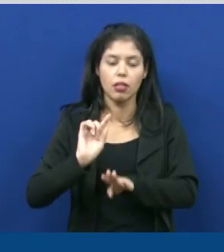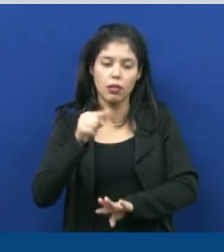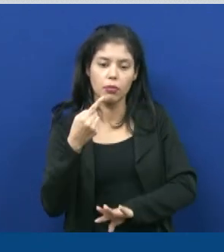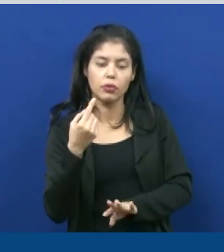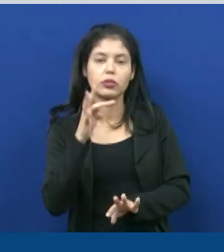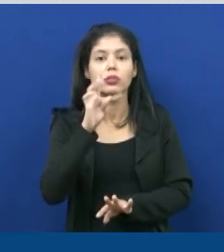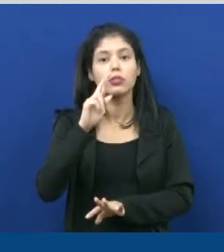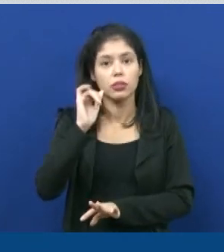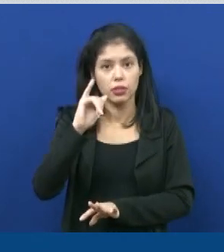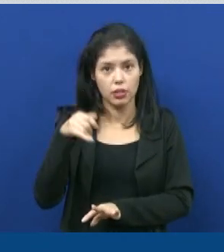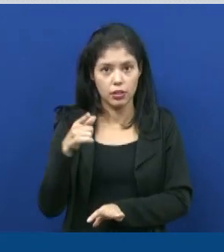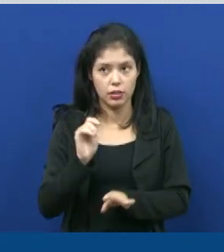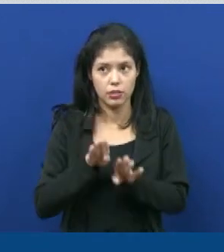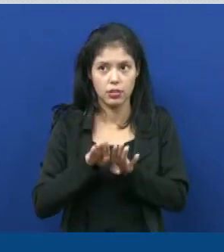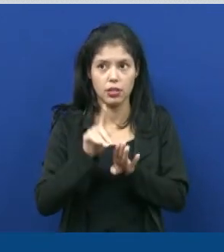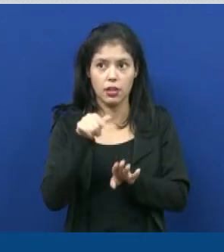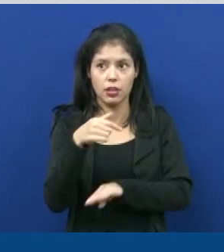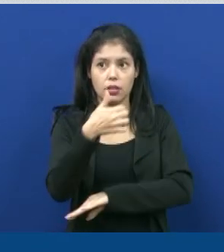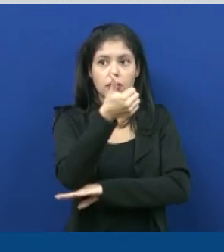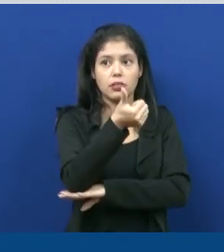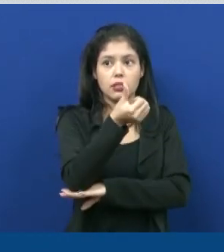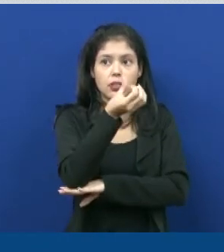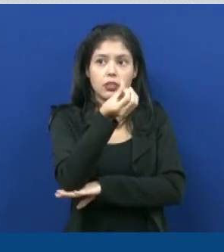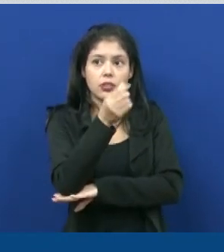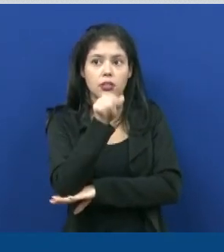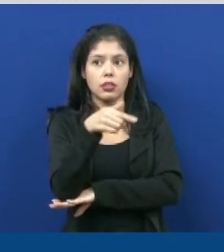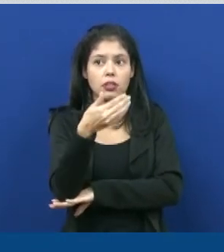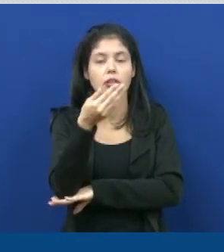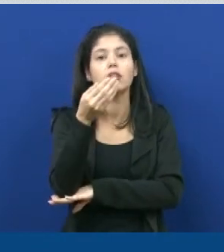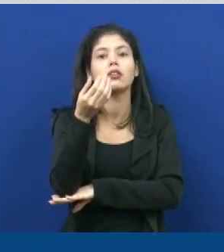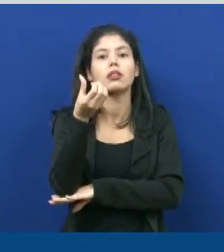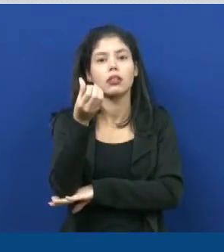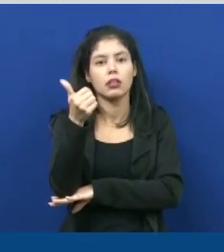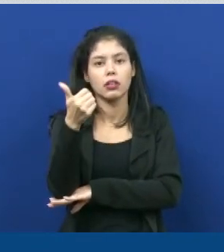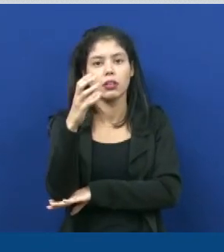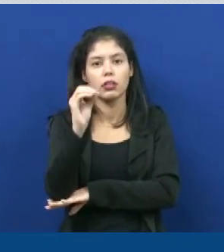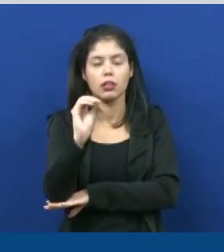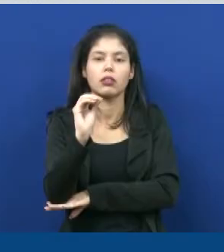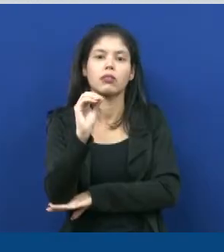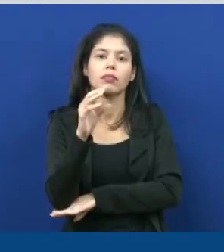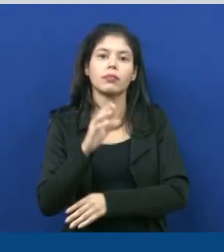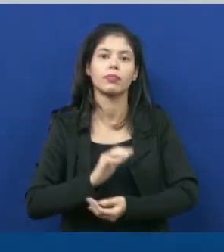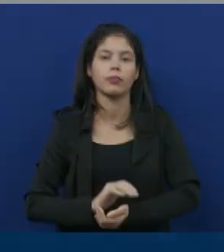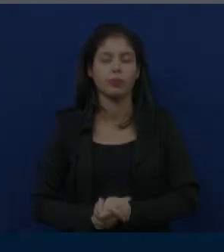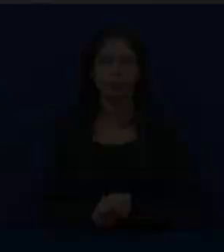de 18 quilômetros será de R$ 16,10.